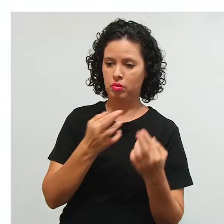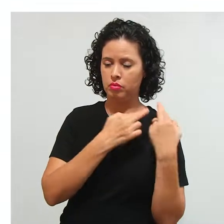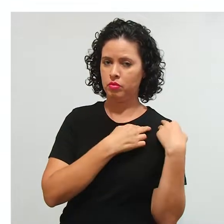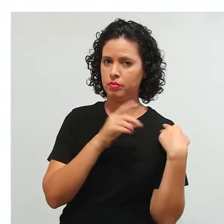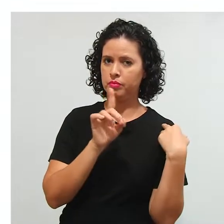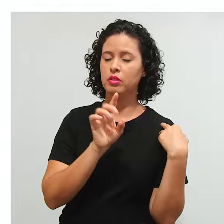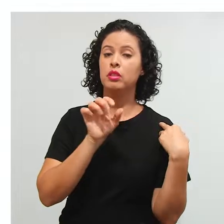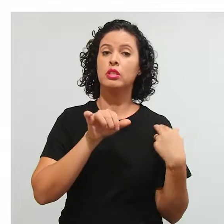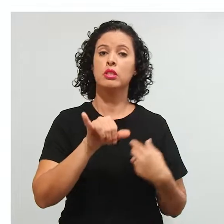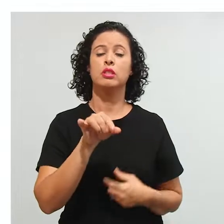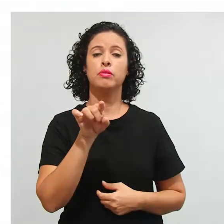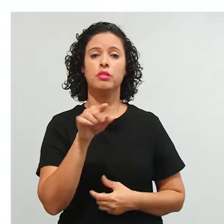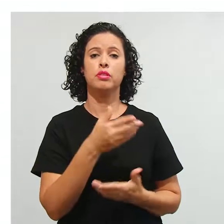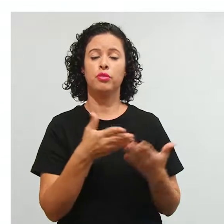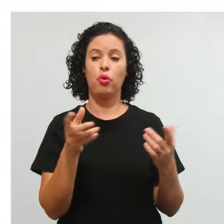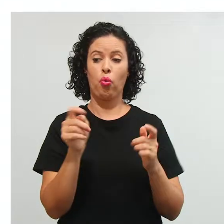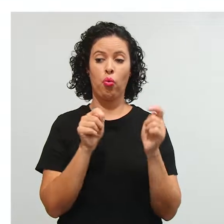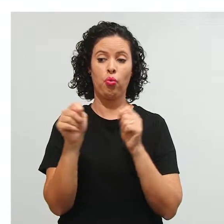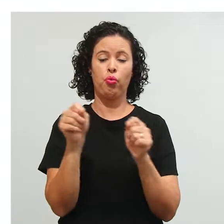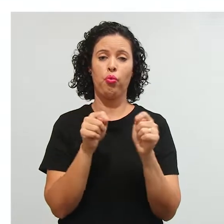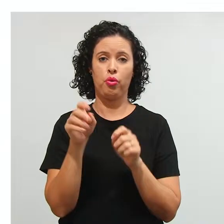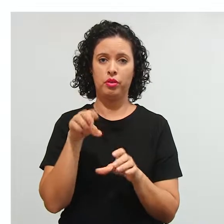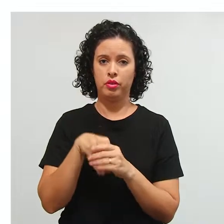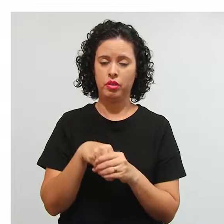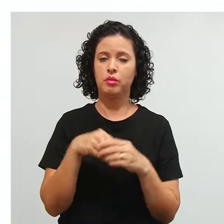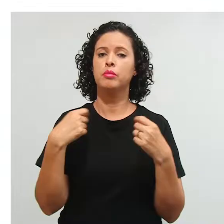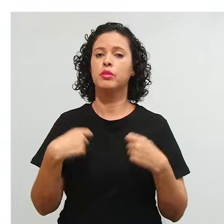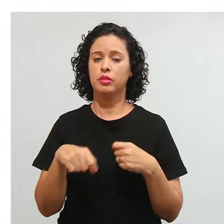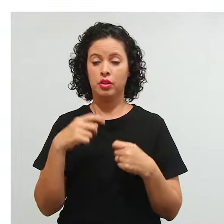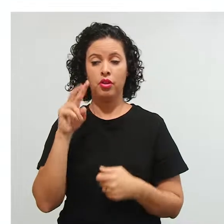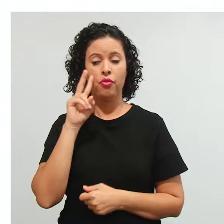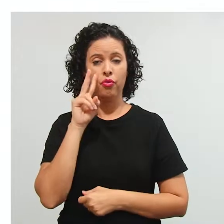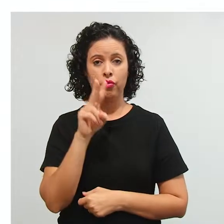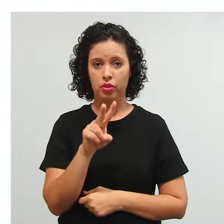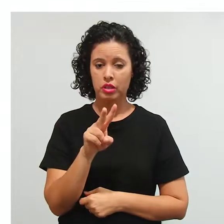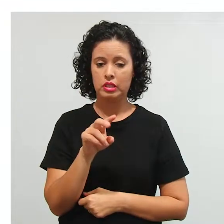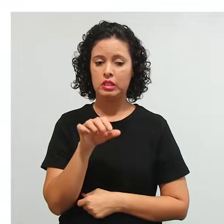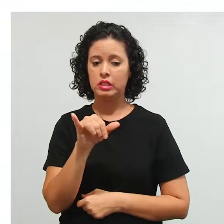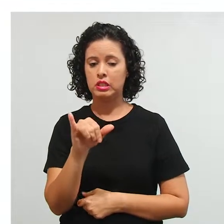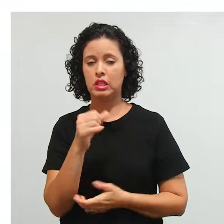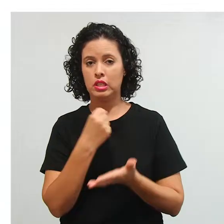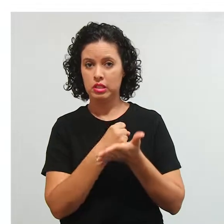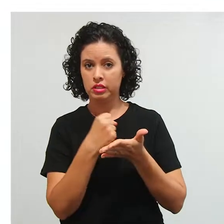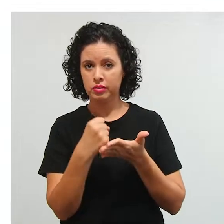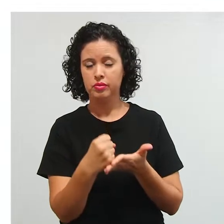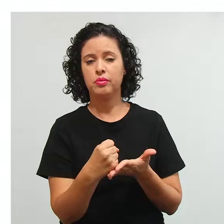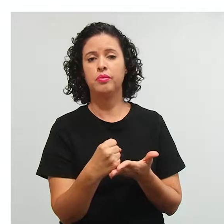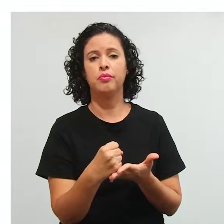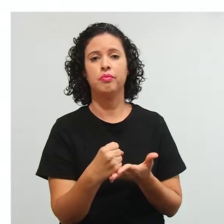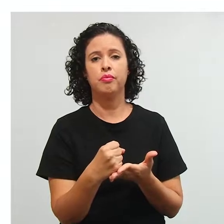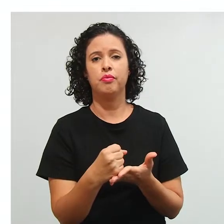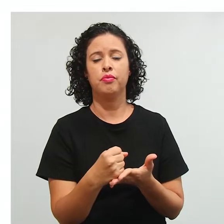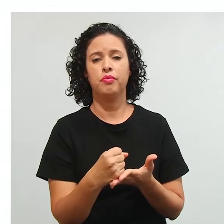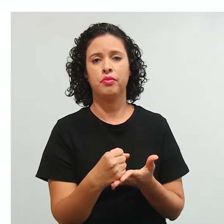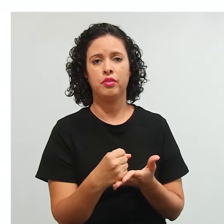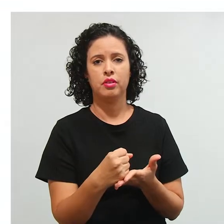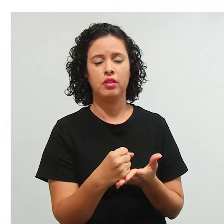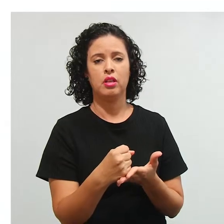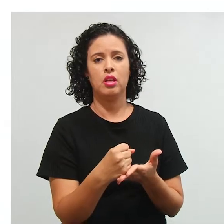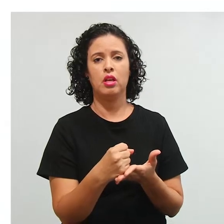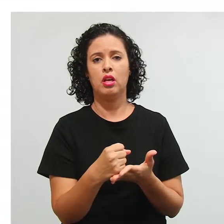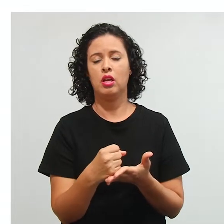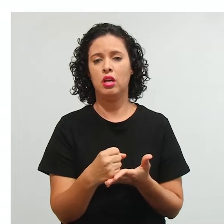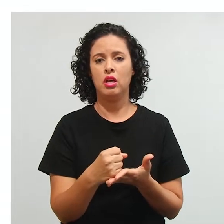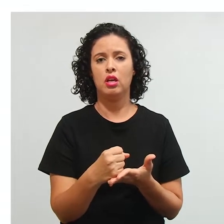vocês estiverem no controle interno, tem que verificar se essa escrituração está